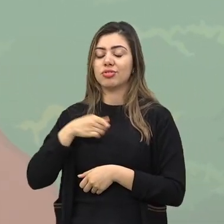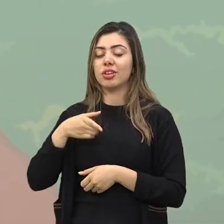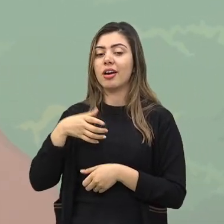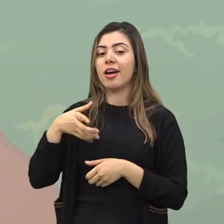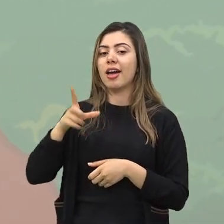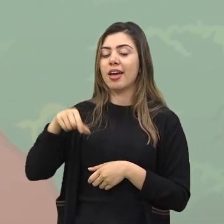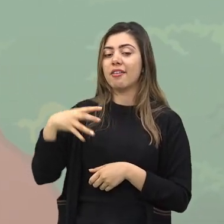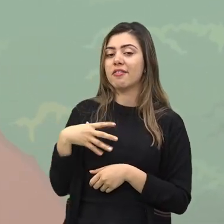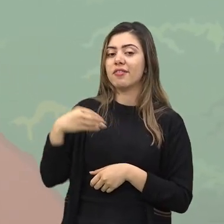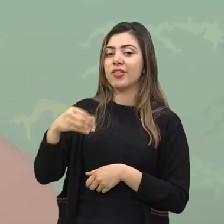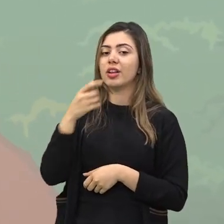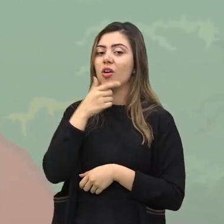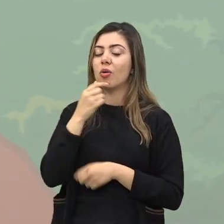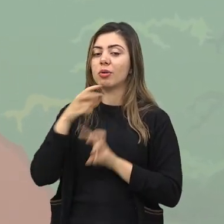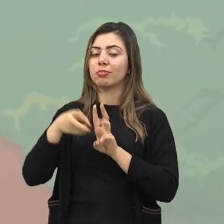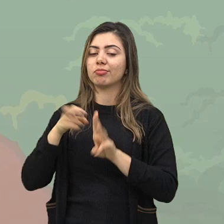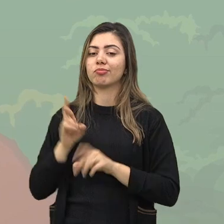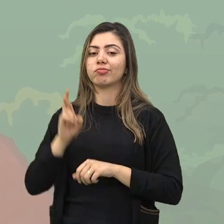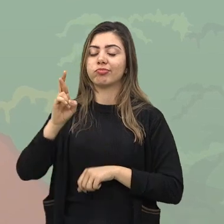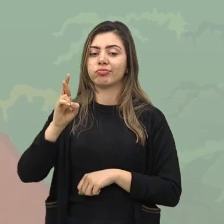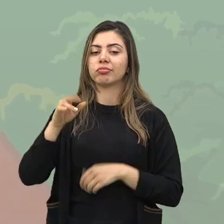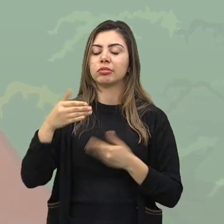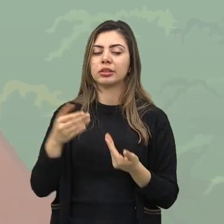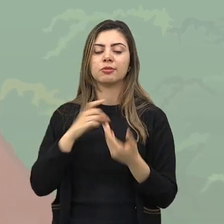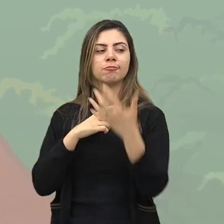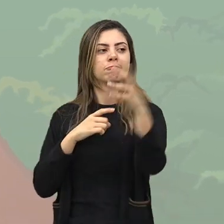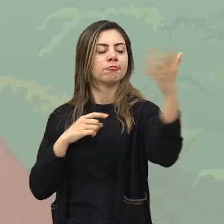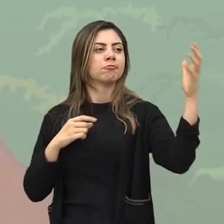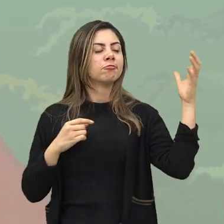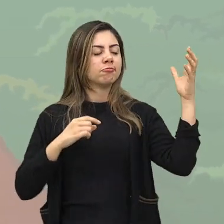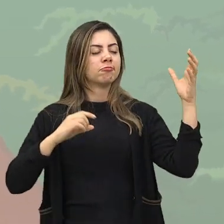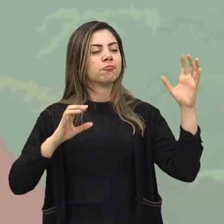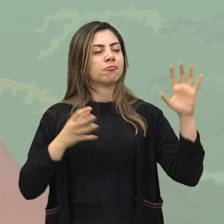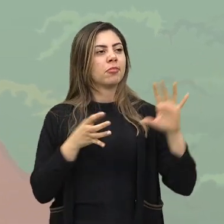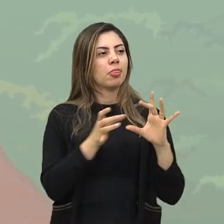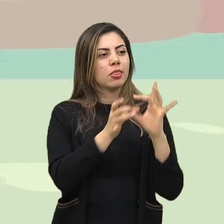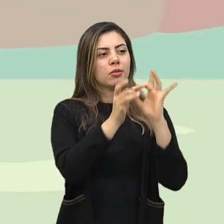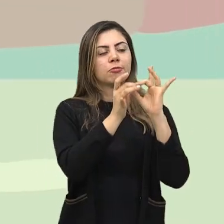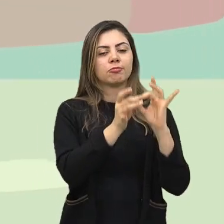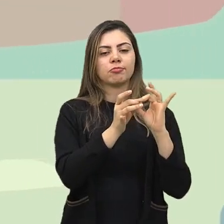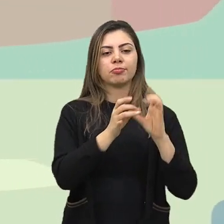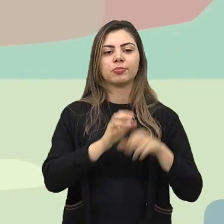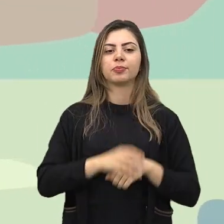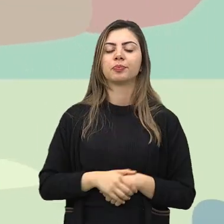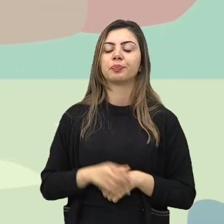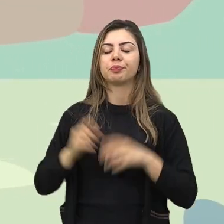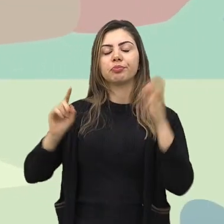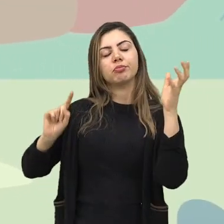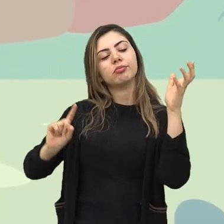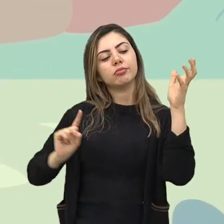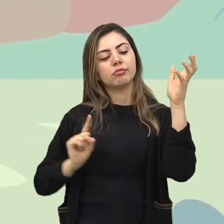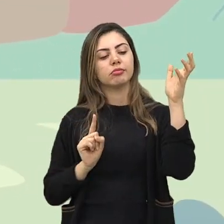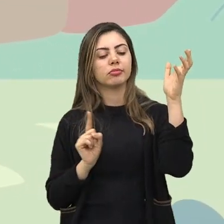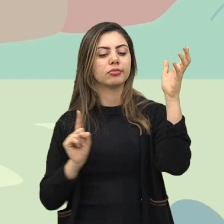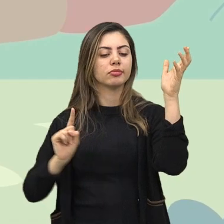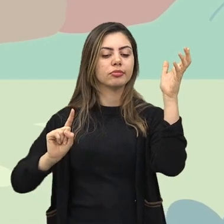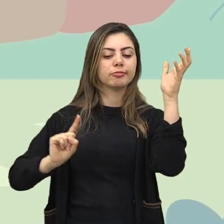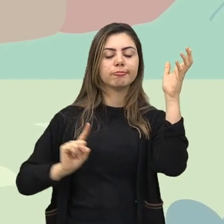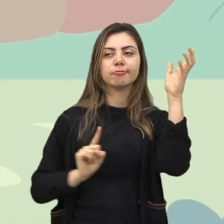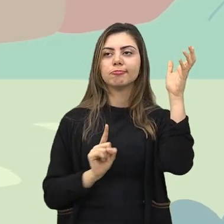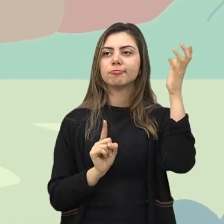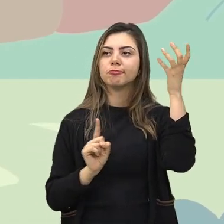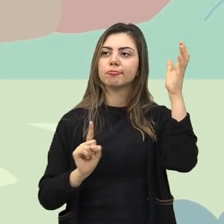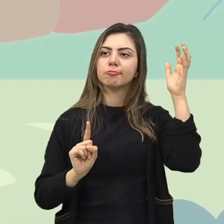da tribo e possuía uma conexão profunda com a natureza ao seu redor. Um dia, enquanto caminhava